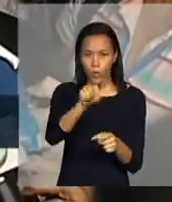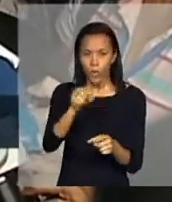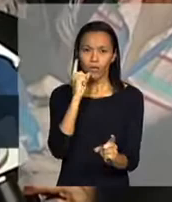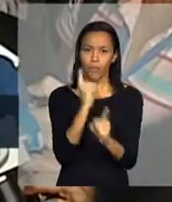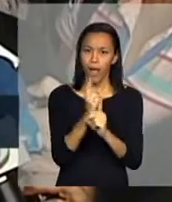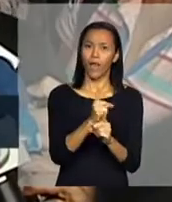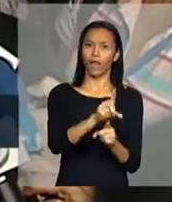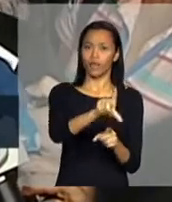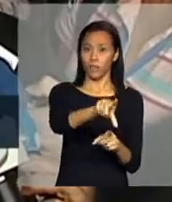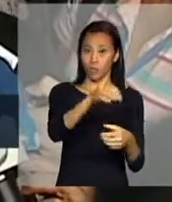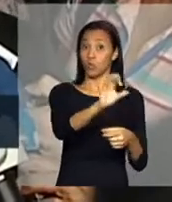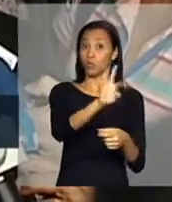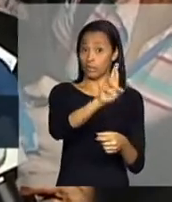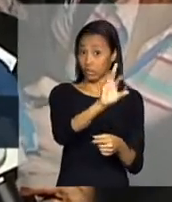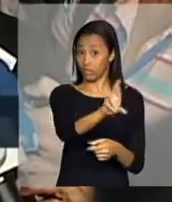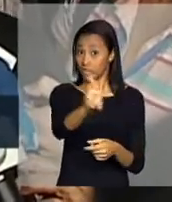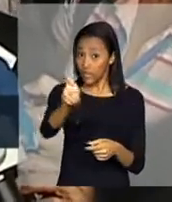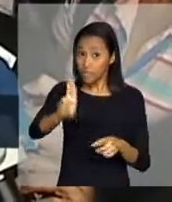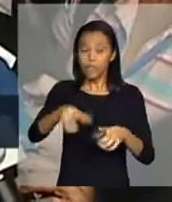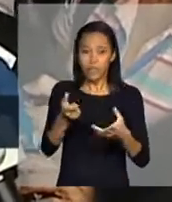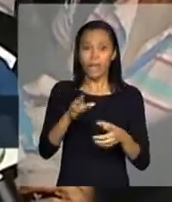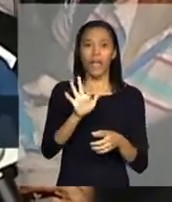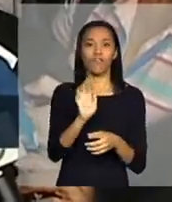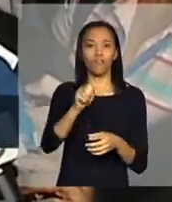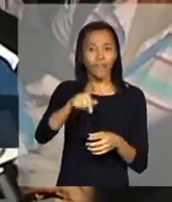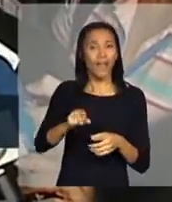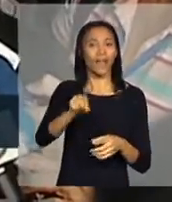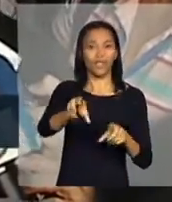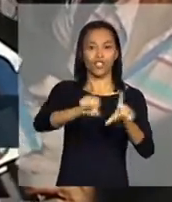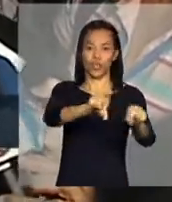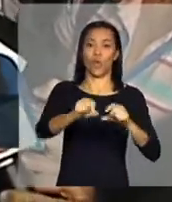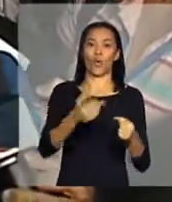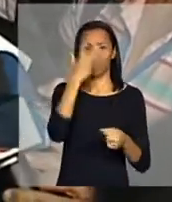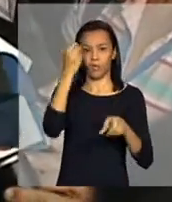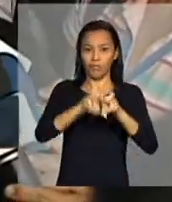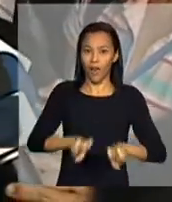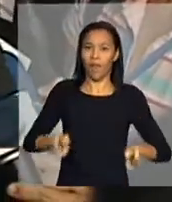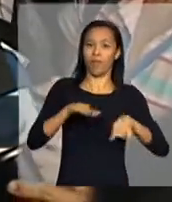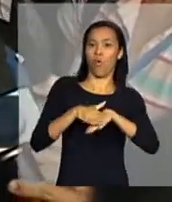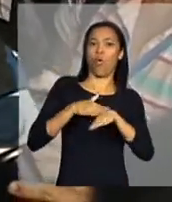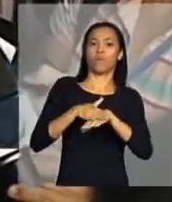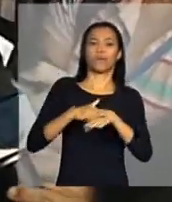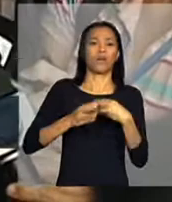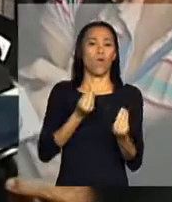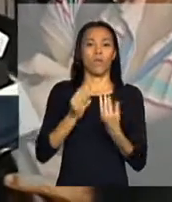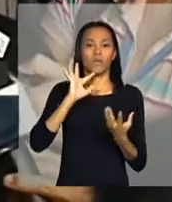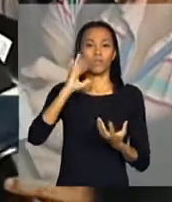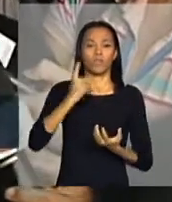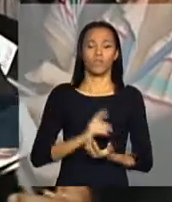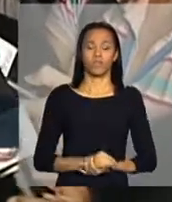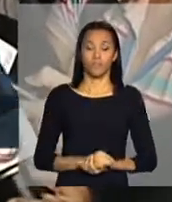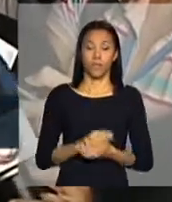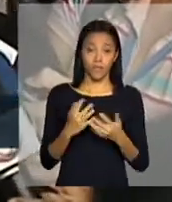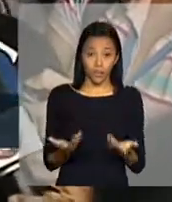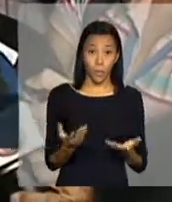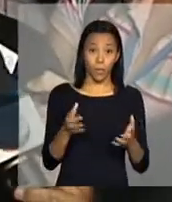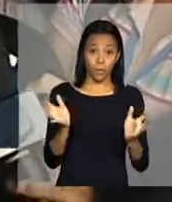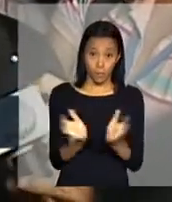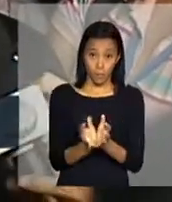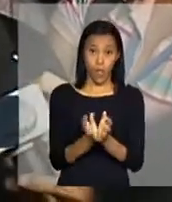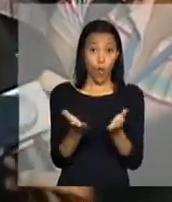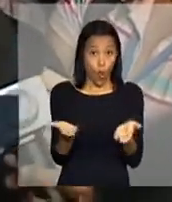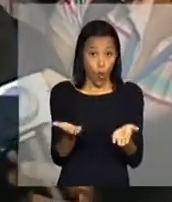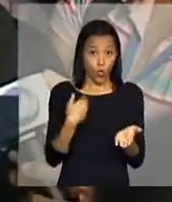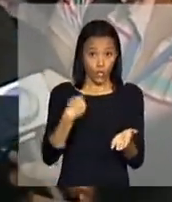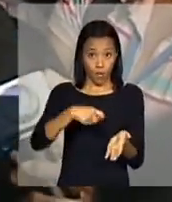obviamente, a FUNAI que coordena e propõe quais são os atores que estão sentados à mesa conosco. O decreto com os nomes ainda deve ser publicado. Não, a comissão, eu assinei o